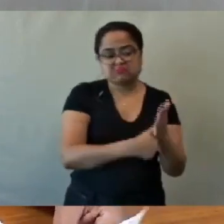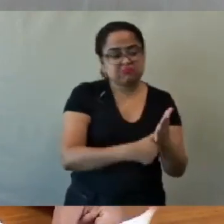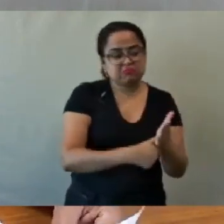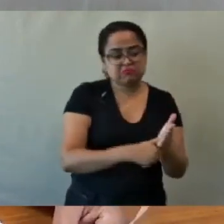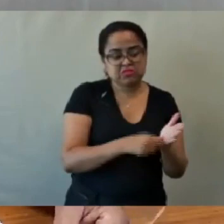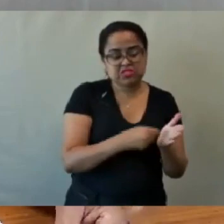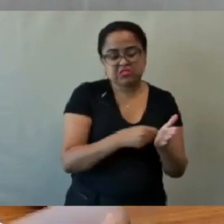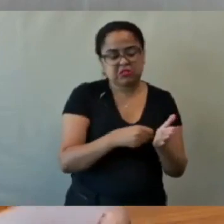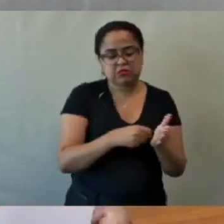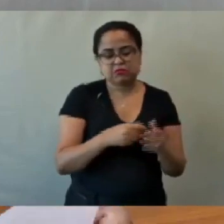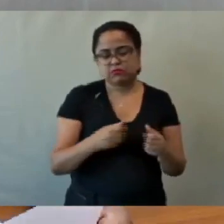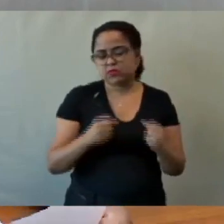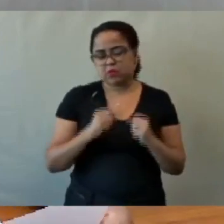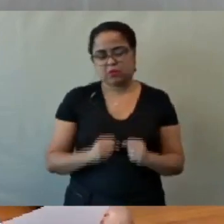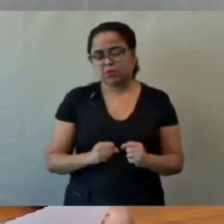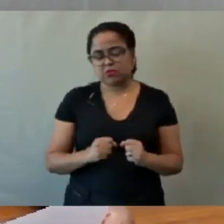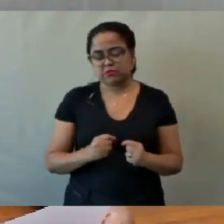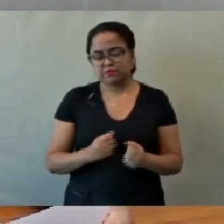isso.